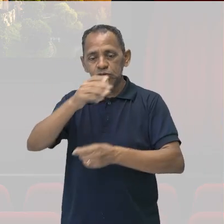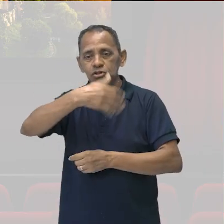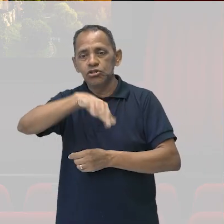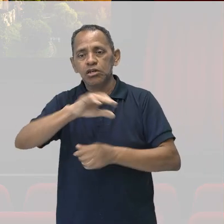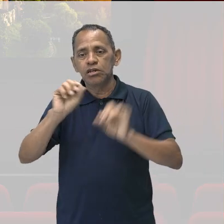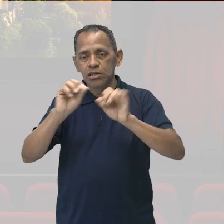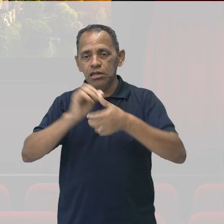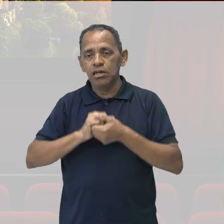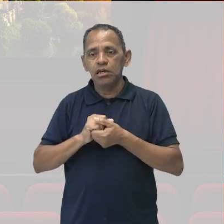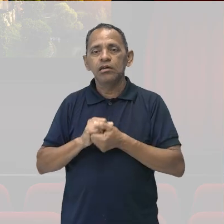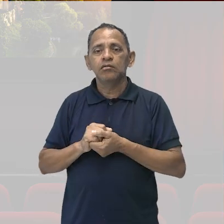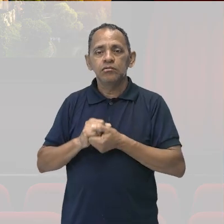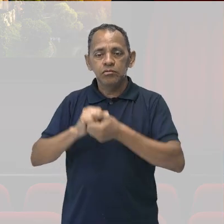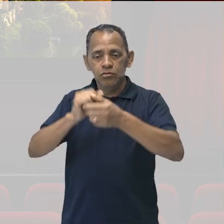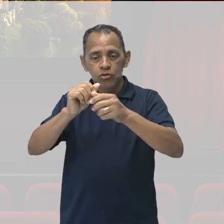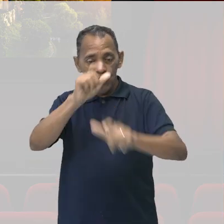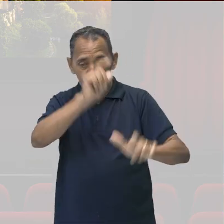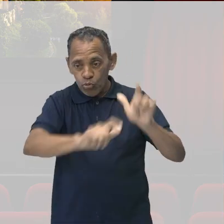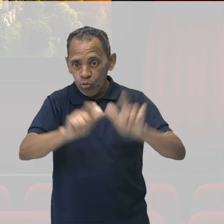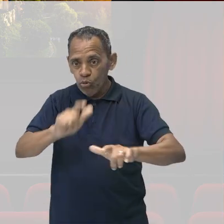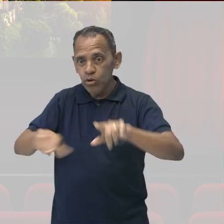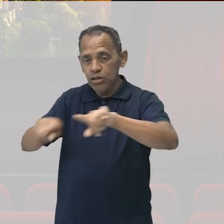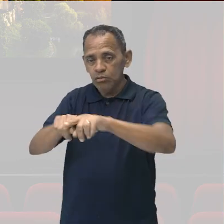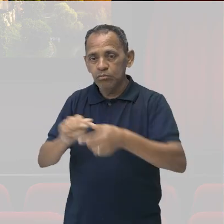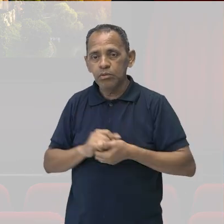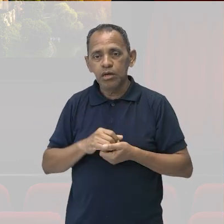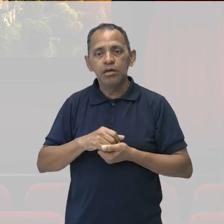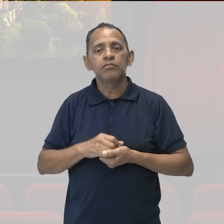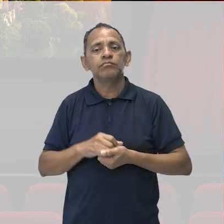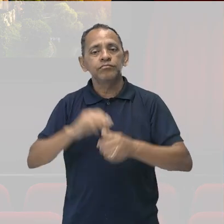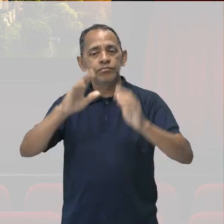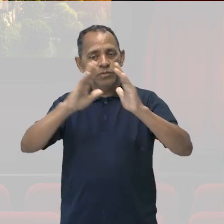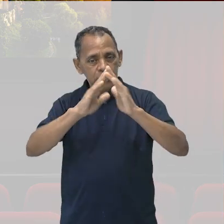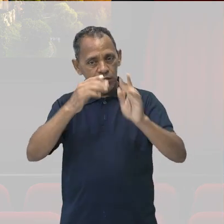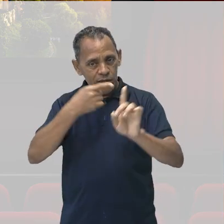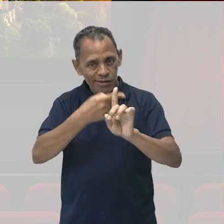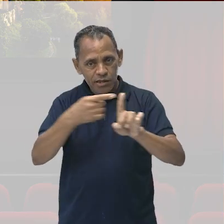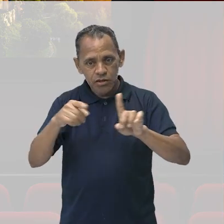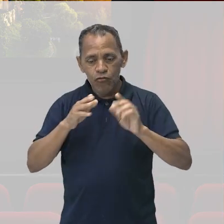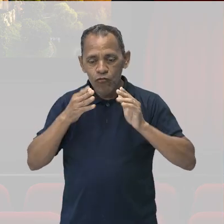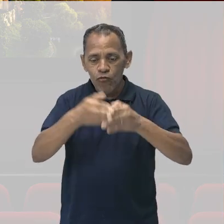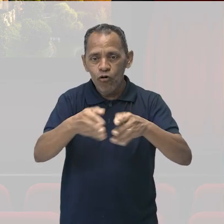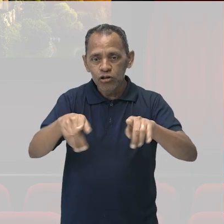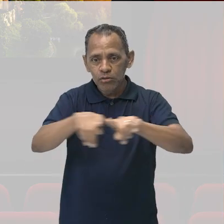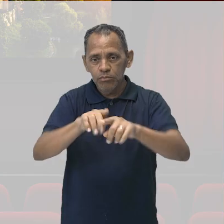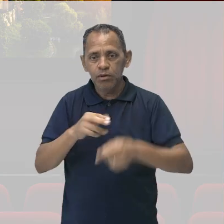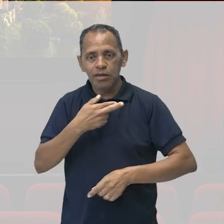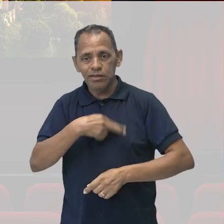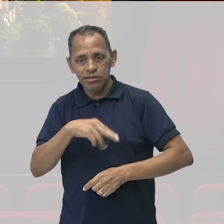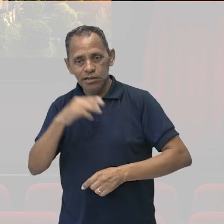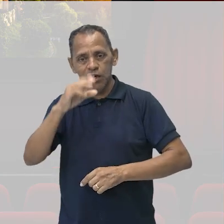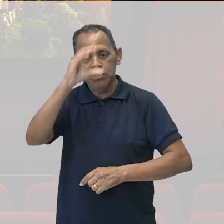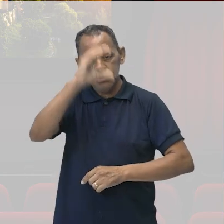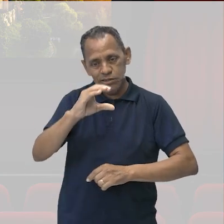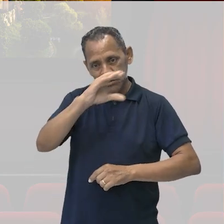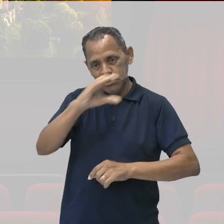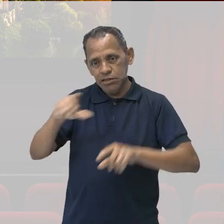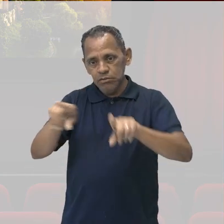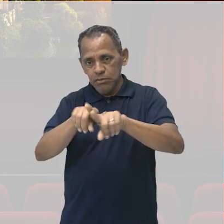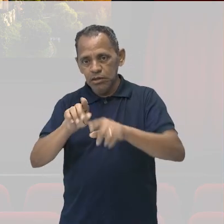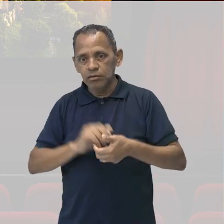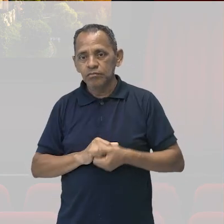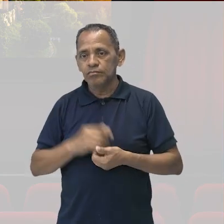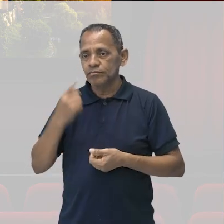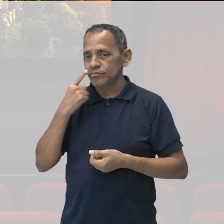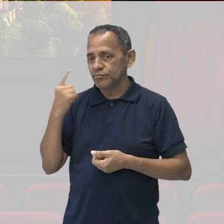em espaços públicos ou igrejas, com foco na moralidade cristã. Olha só, bem diferente da